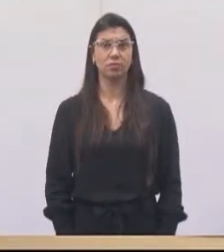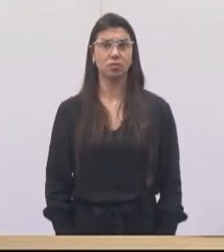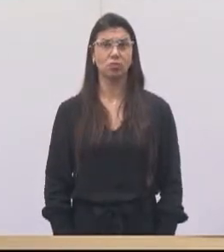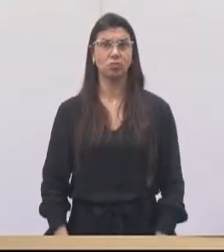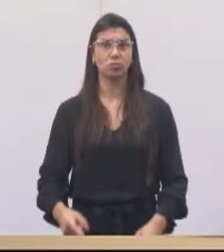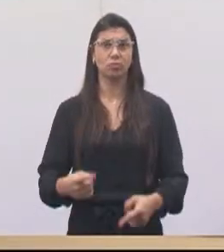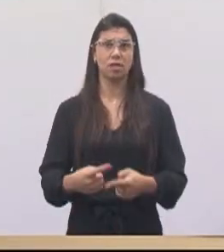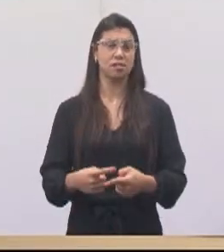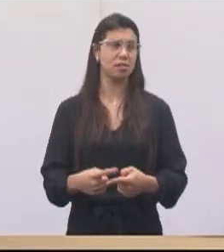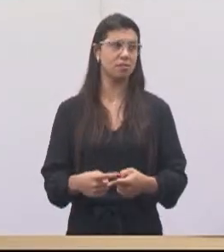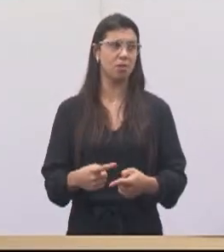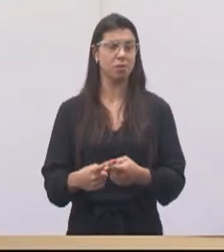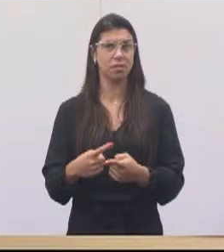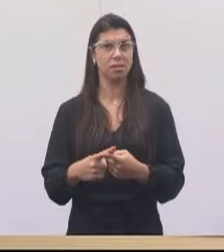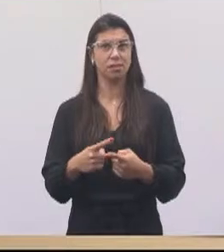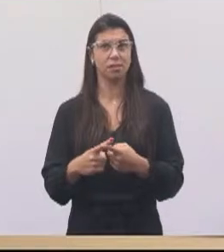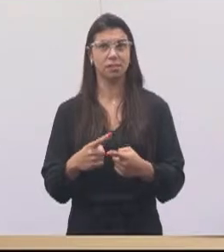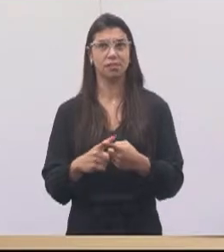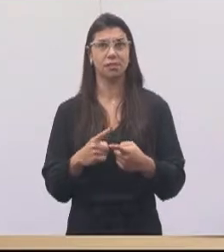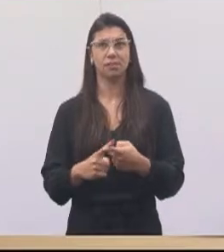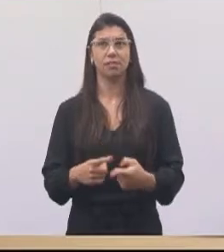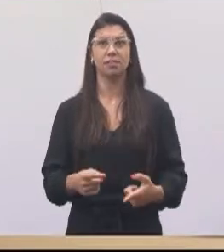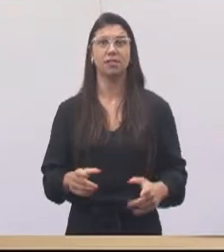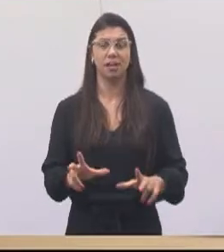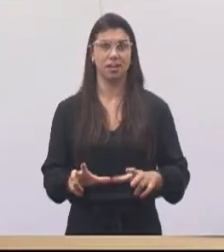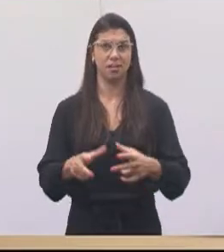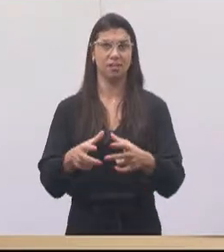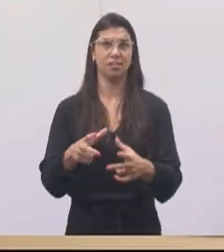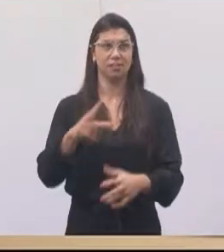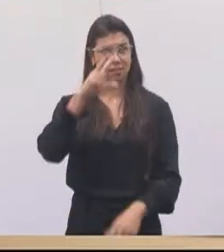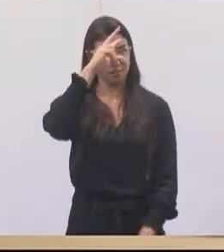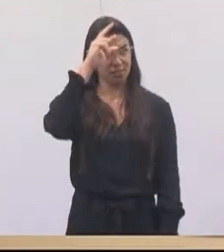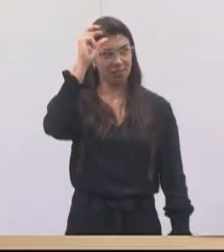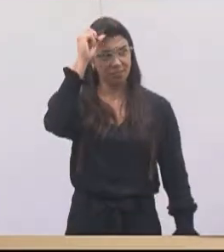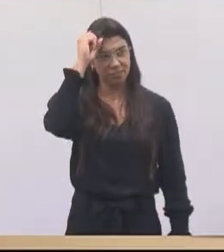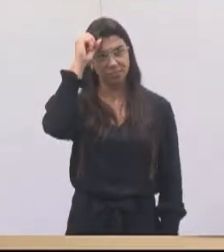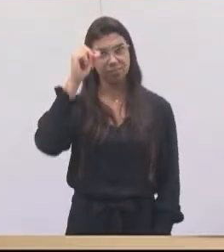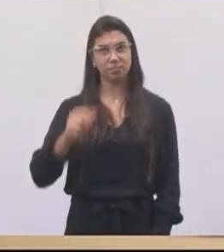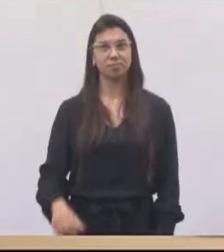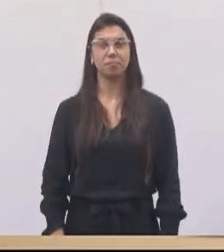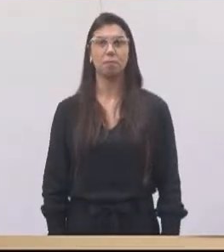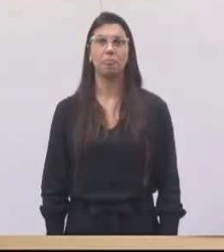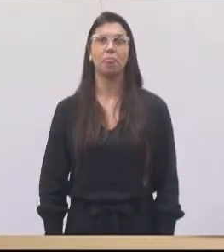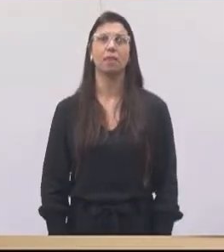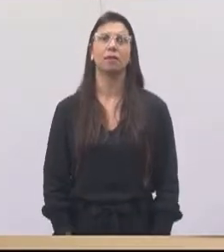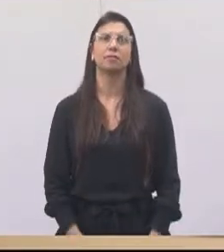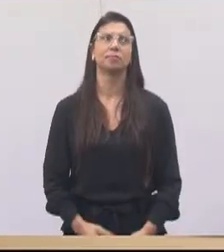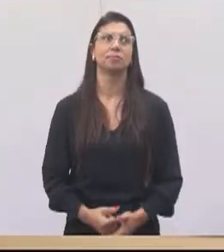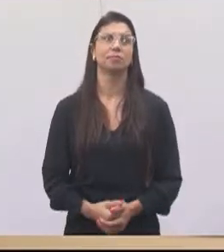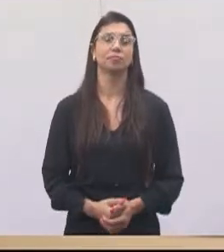Porque a Câmara Municipal é um poder